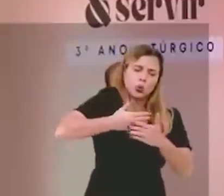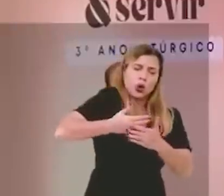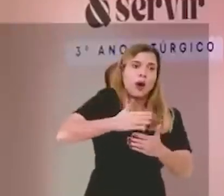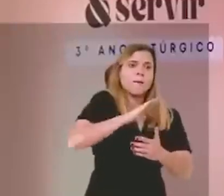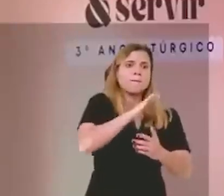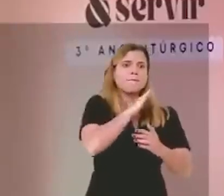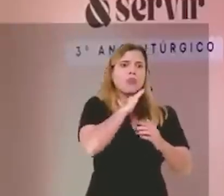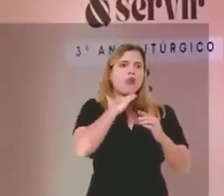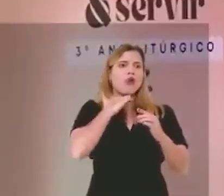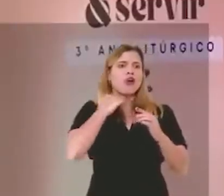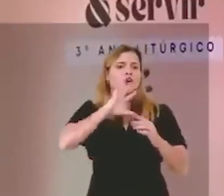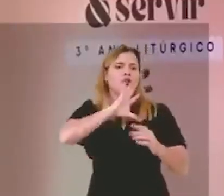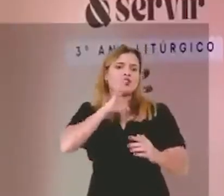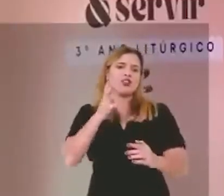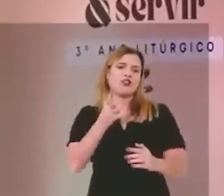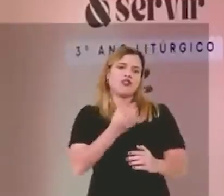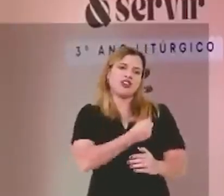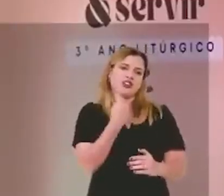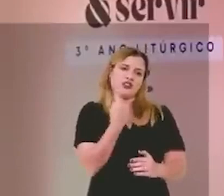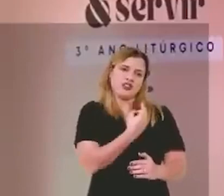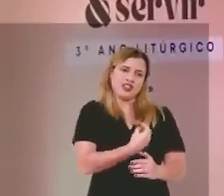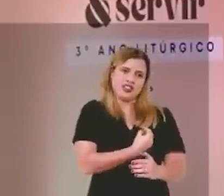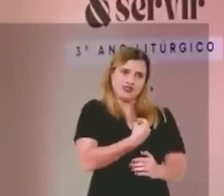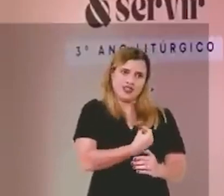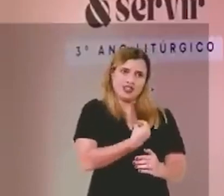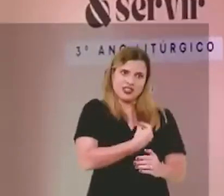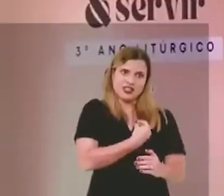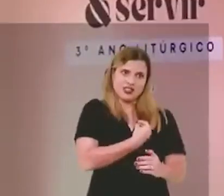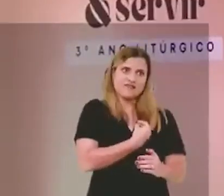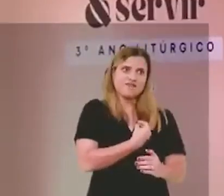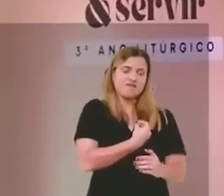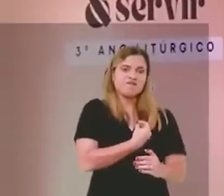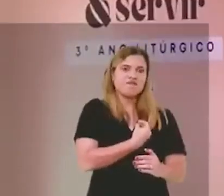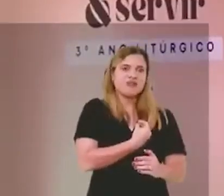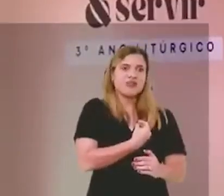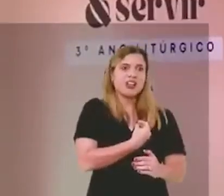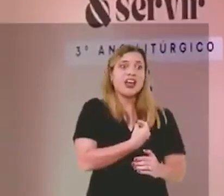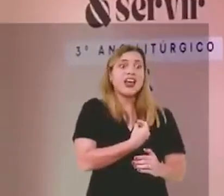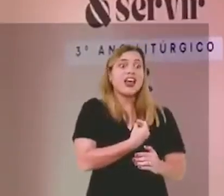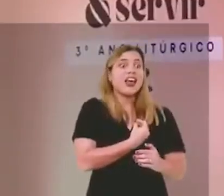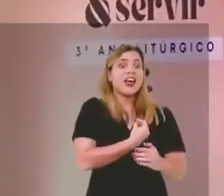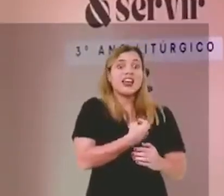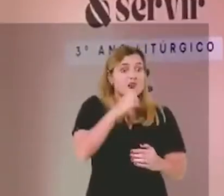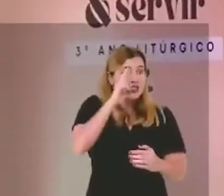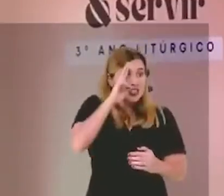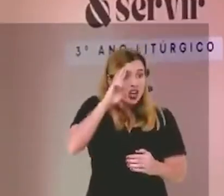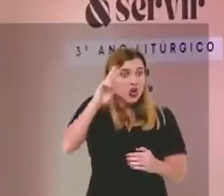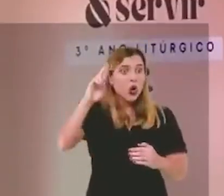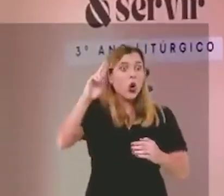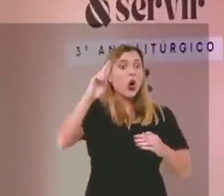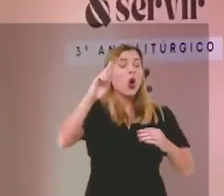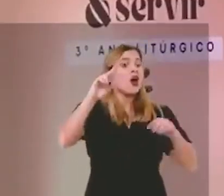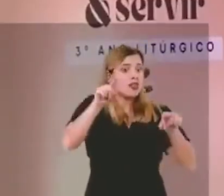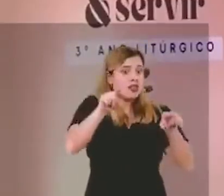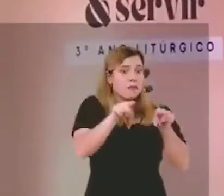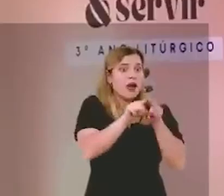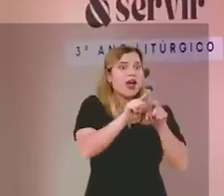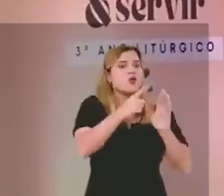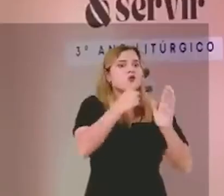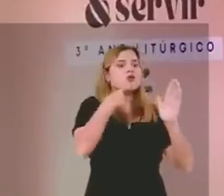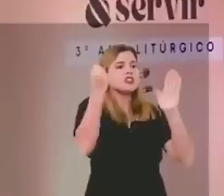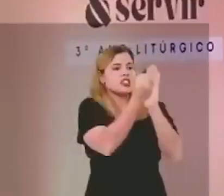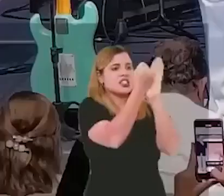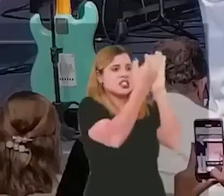condenados, mortos nos nossos delitos e pecados, e ele nos deu vida, e ele nos lavou, e ele nos limpou, e